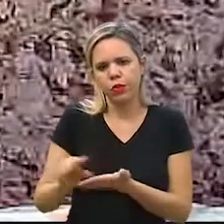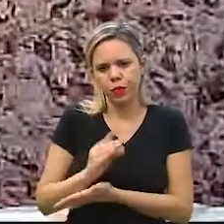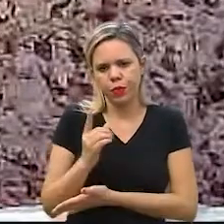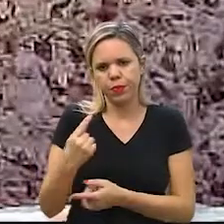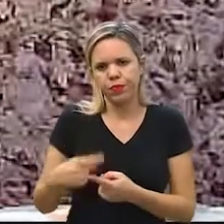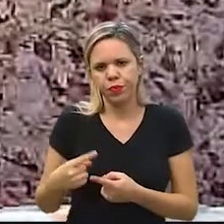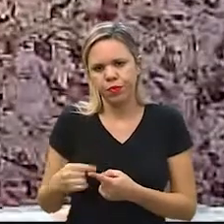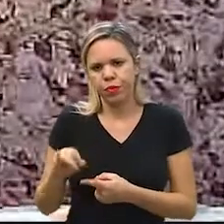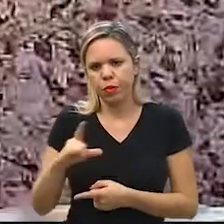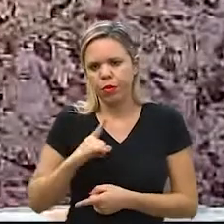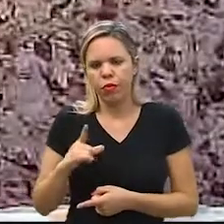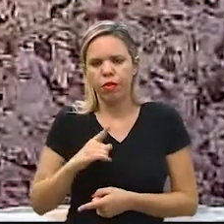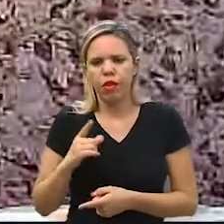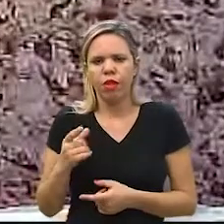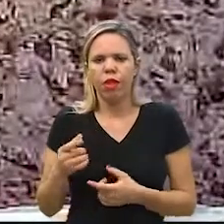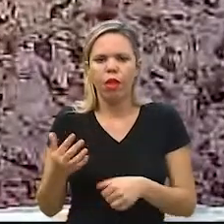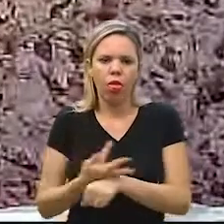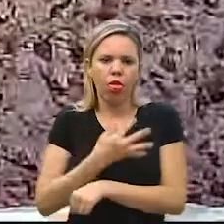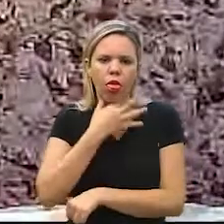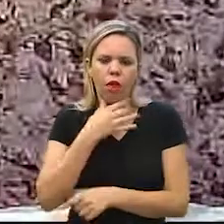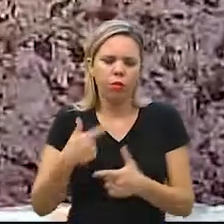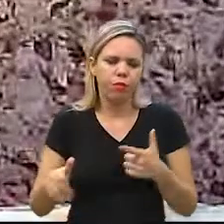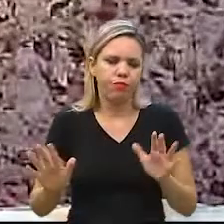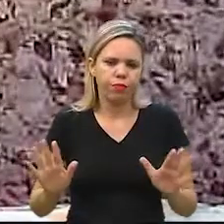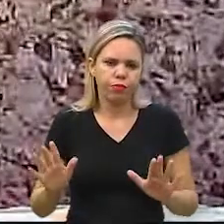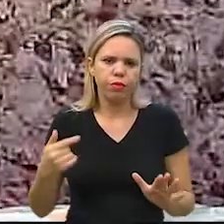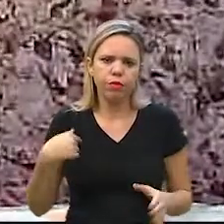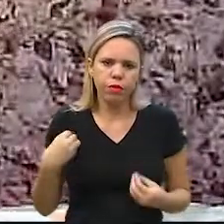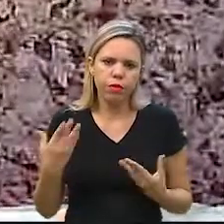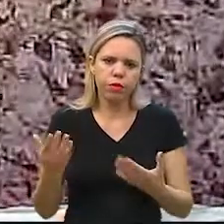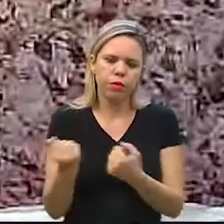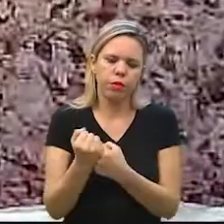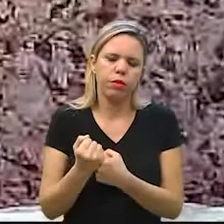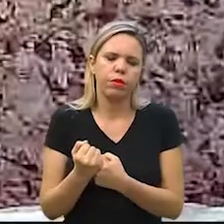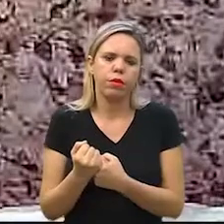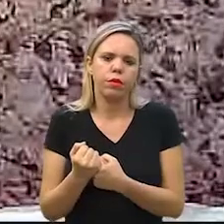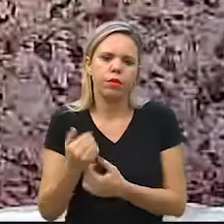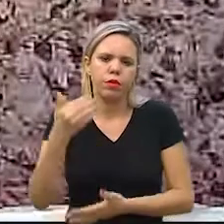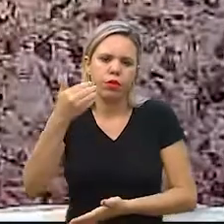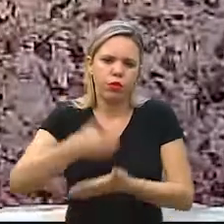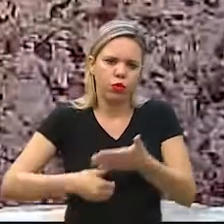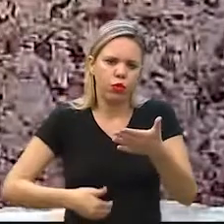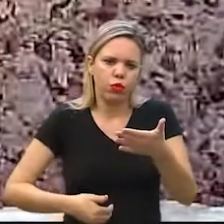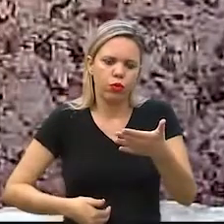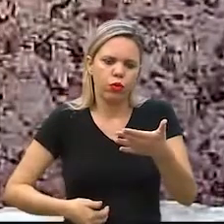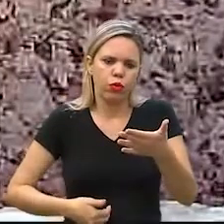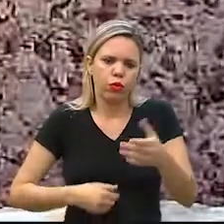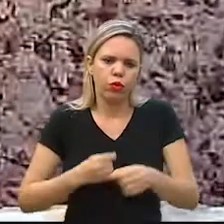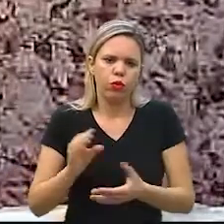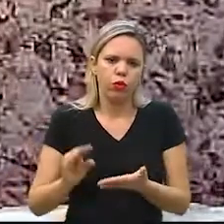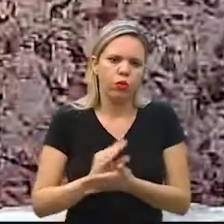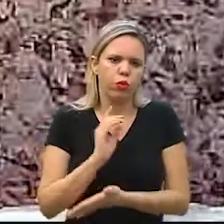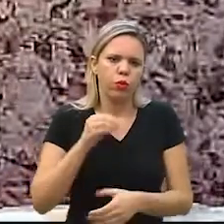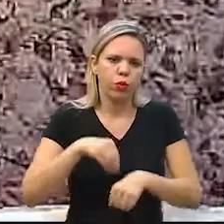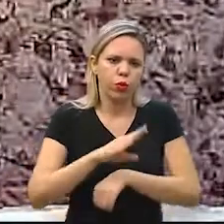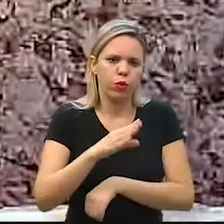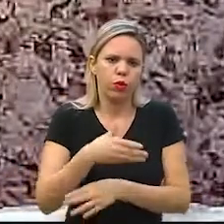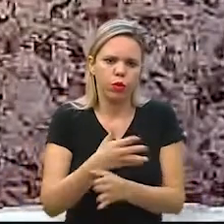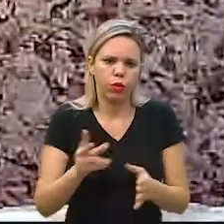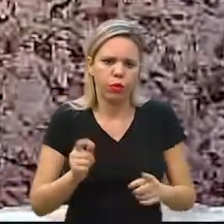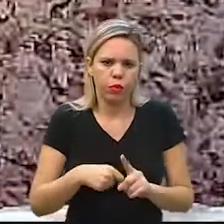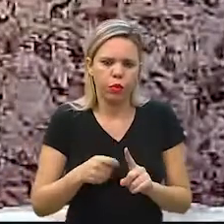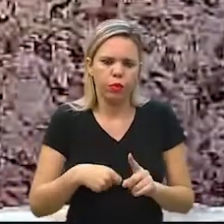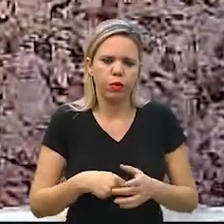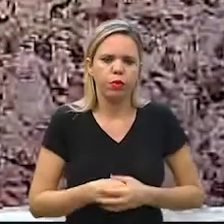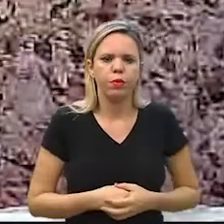porque se tiver alguma crise, algum problema, eu dou um suporte e desconto lá do recurso que eu tenho que passar para você todos os